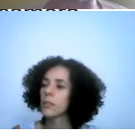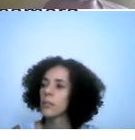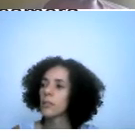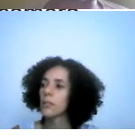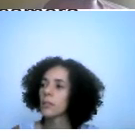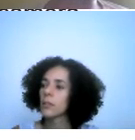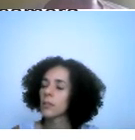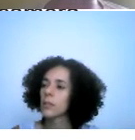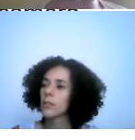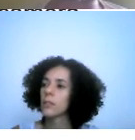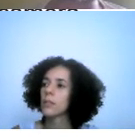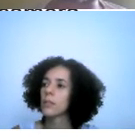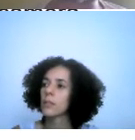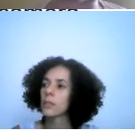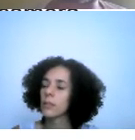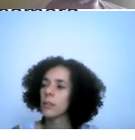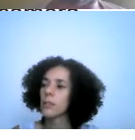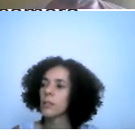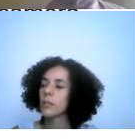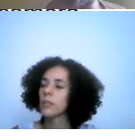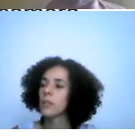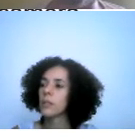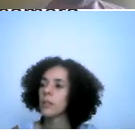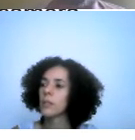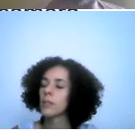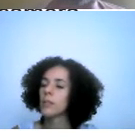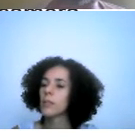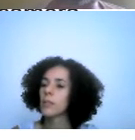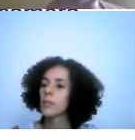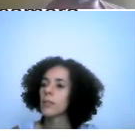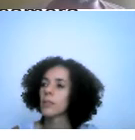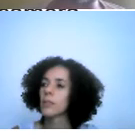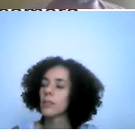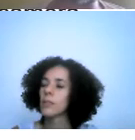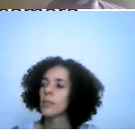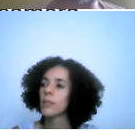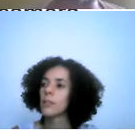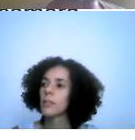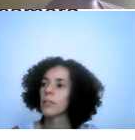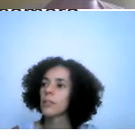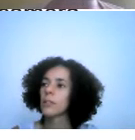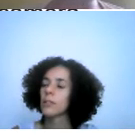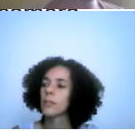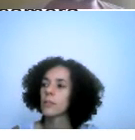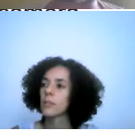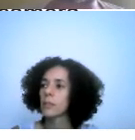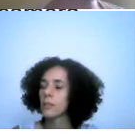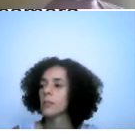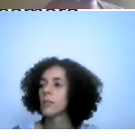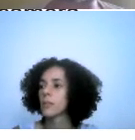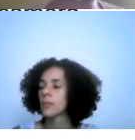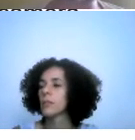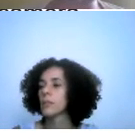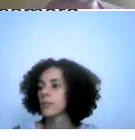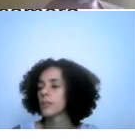fazer a pesquisa e fazer o manejo adaptativo são ações extremamente eficientes, principalmente sensibilizar a população